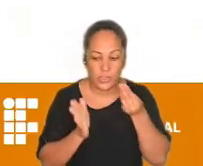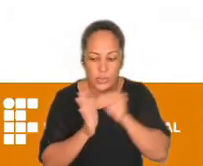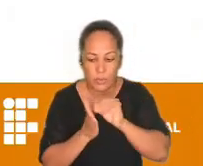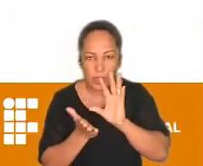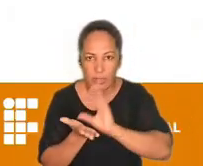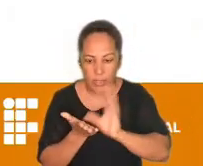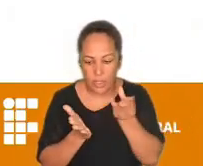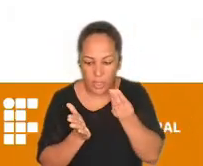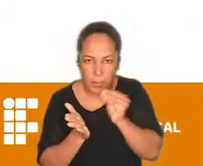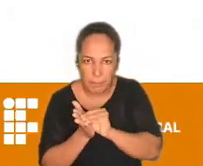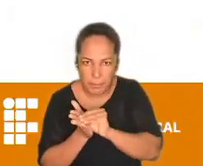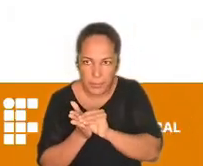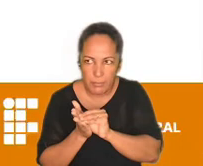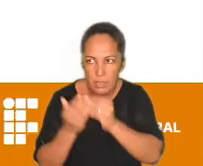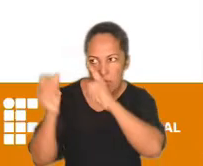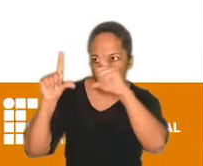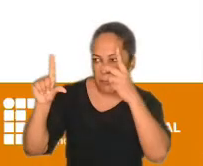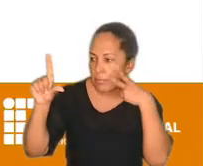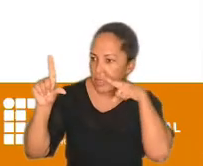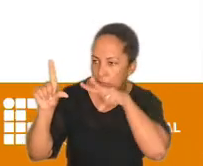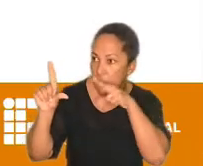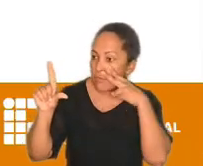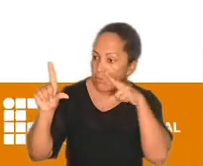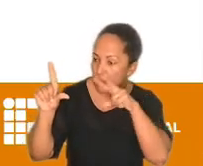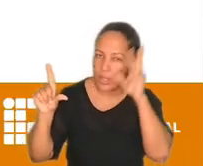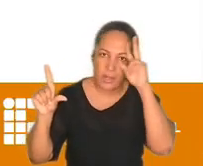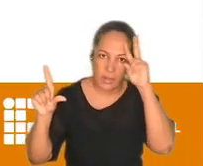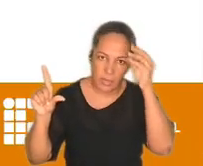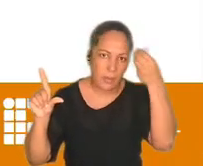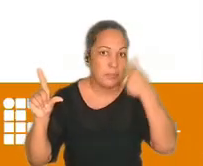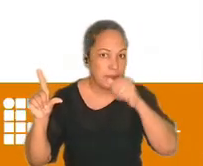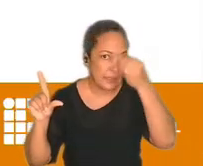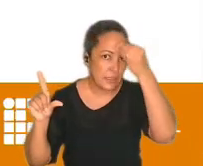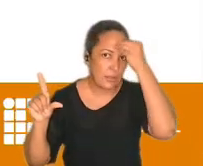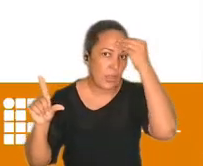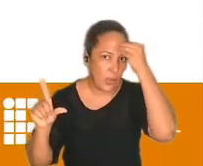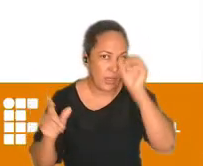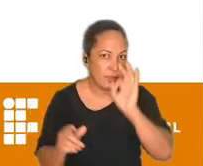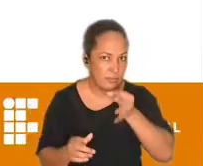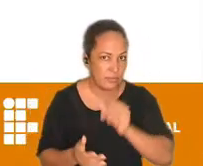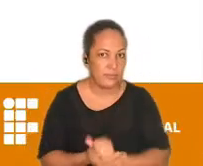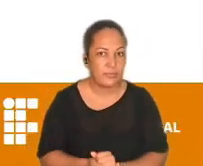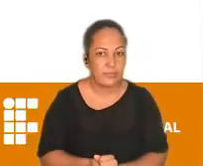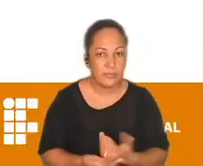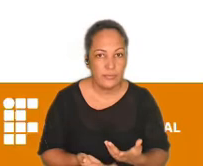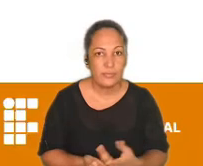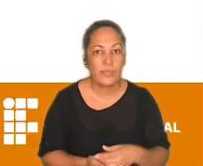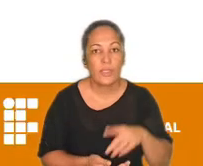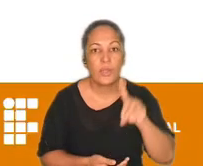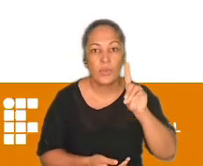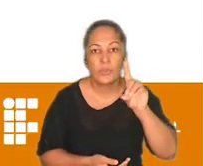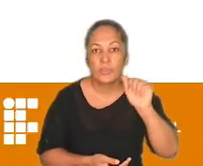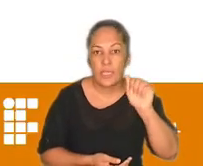porta da geladeira que isso aqui também é decoreba, tem que decorar, tá bom? Então, os tipos de dados que nós temos